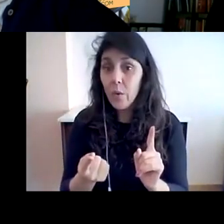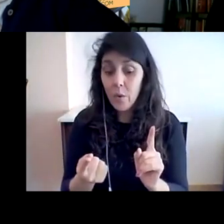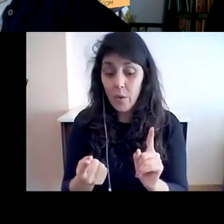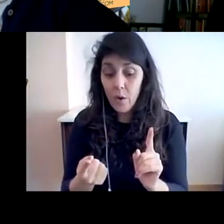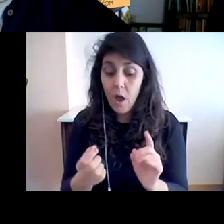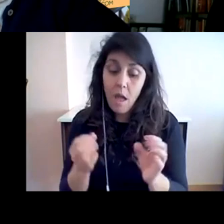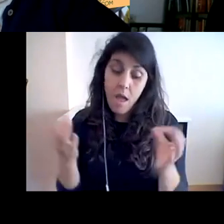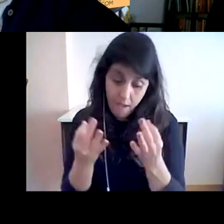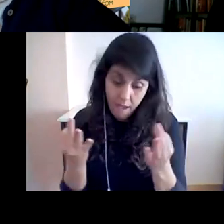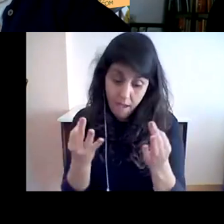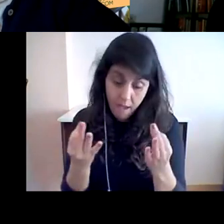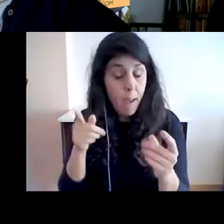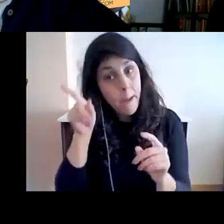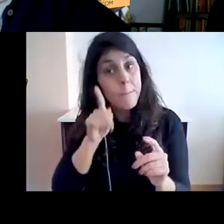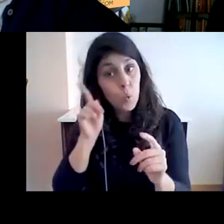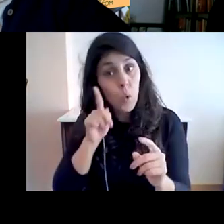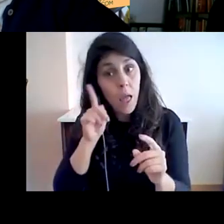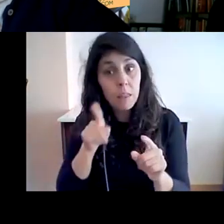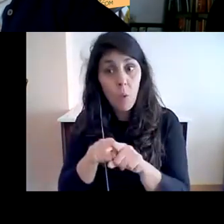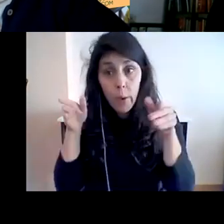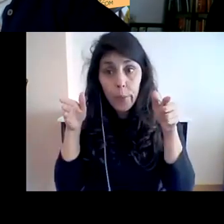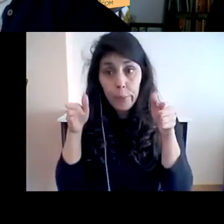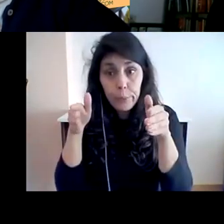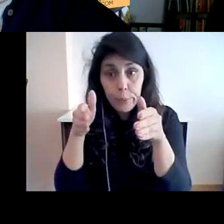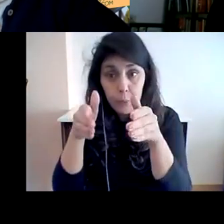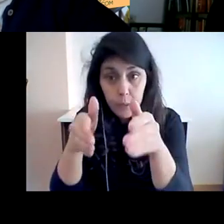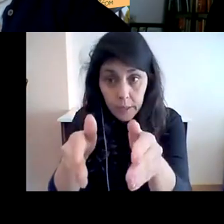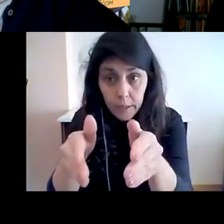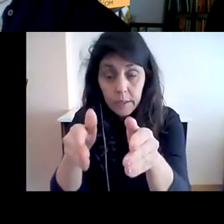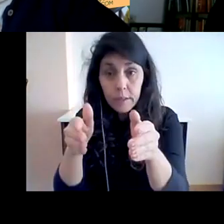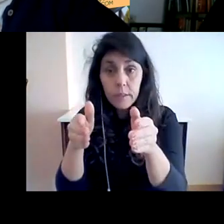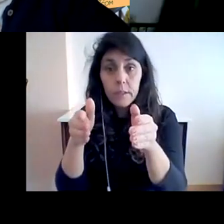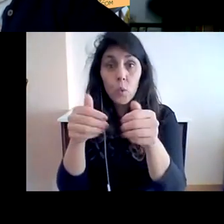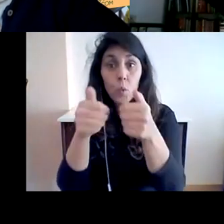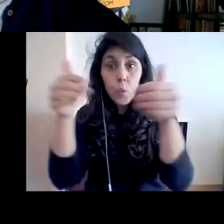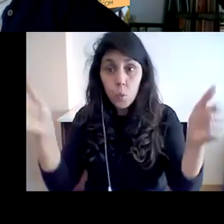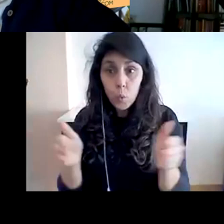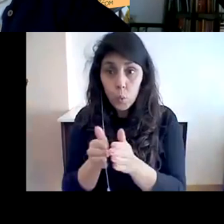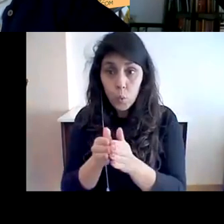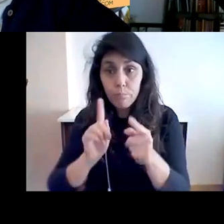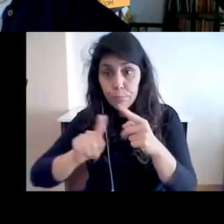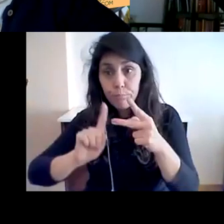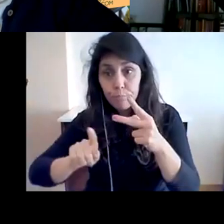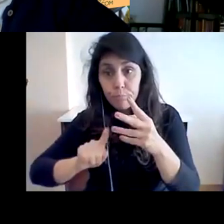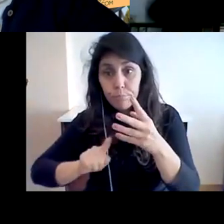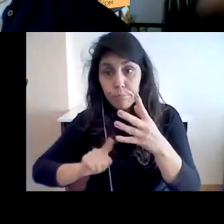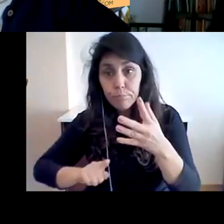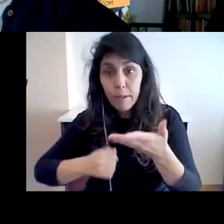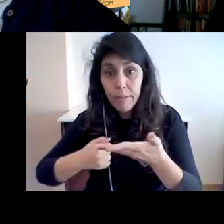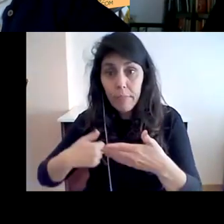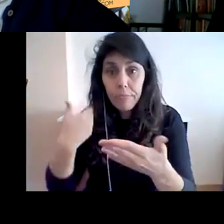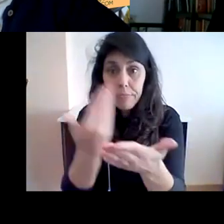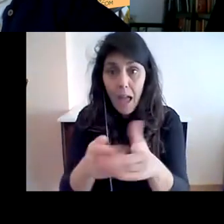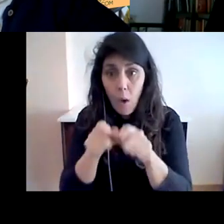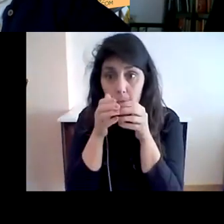de facto, muito importante estreitar tudo aquilo que contribui para alargar a dualidade estrutural,